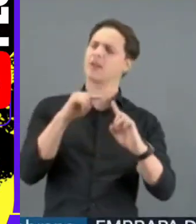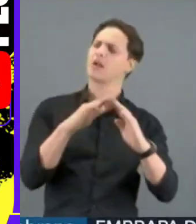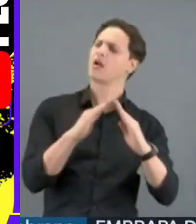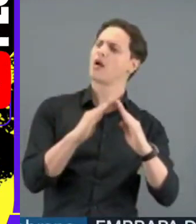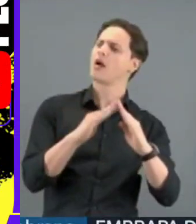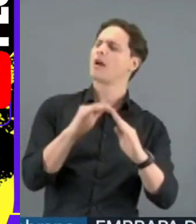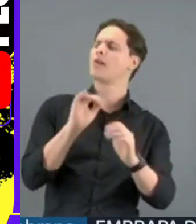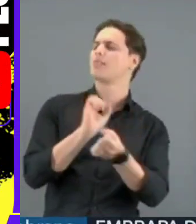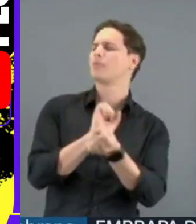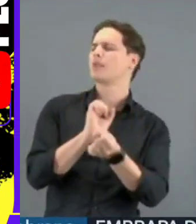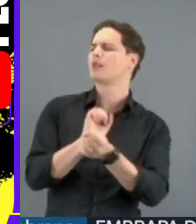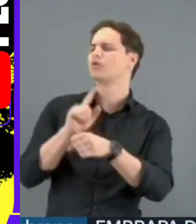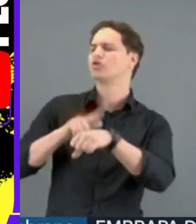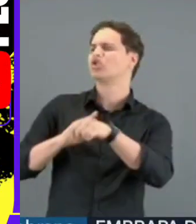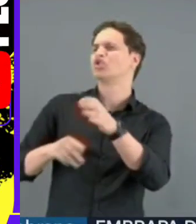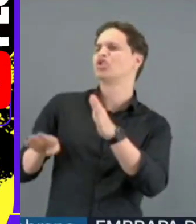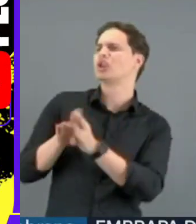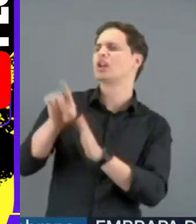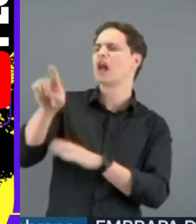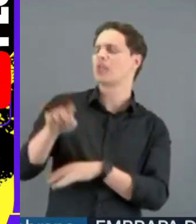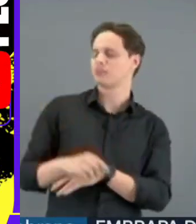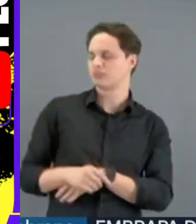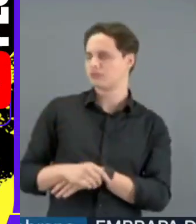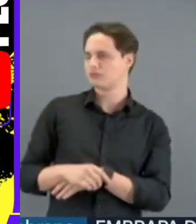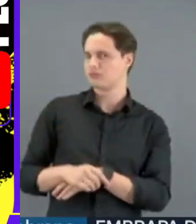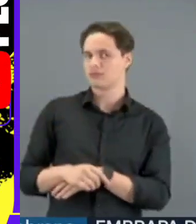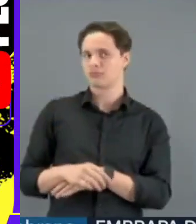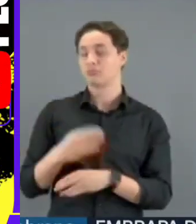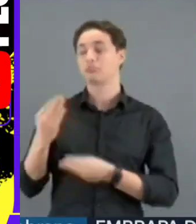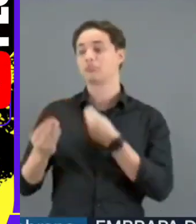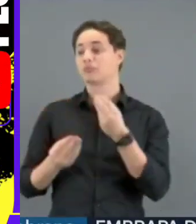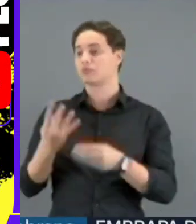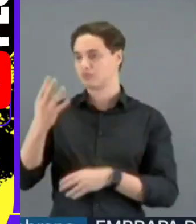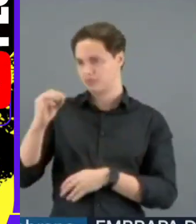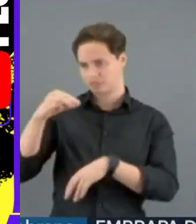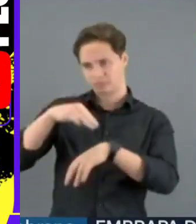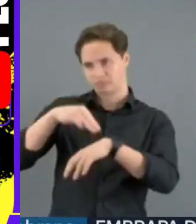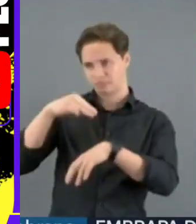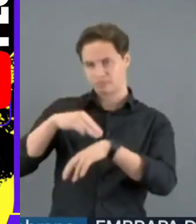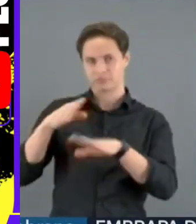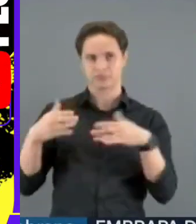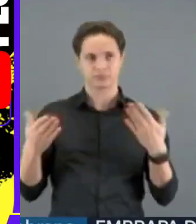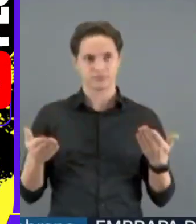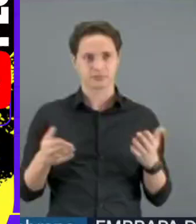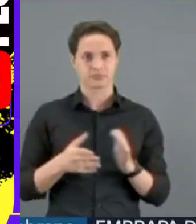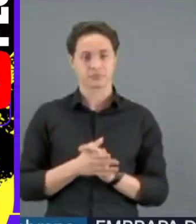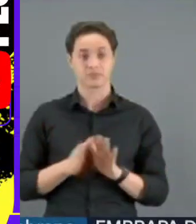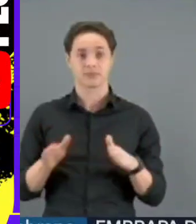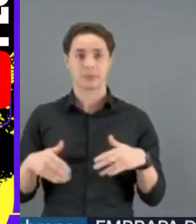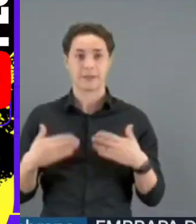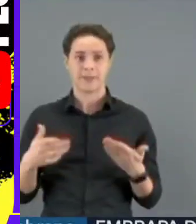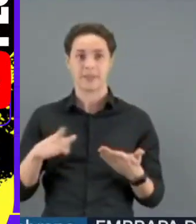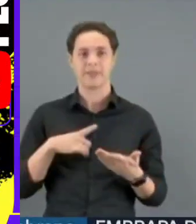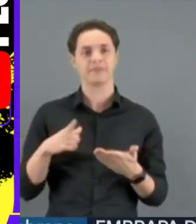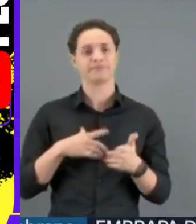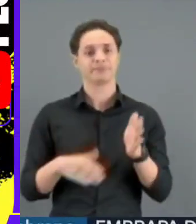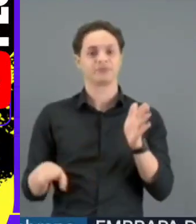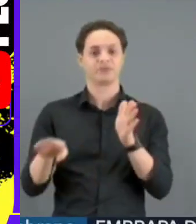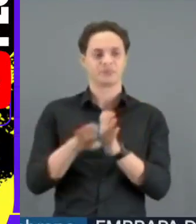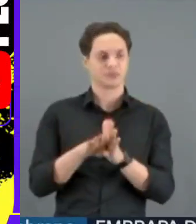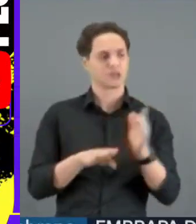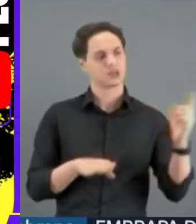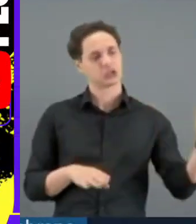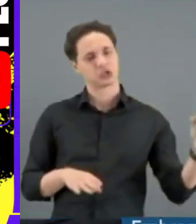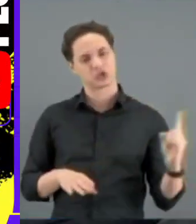40 minutos. Imagine como estavam em sobreaviso, que ainda teria que se dirigir a seus batalhões, suas